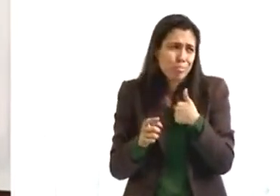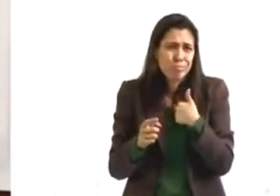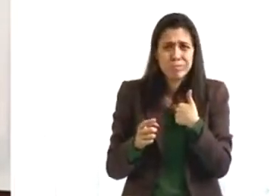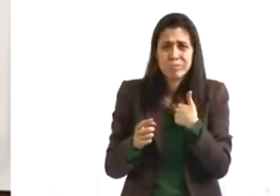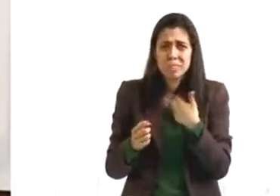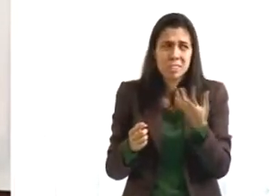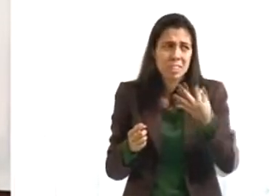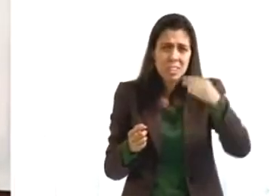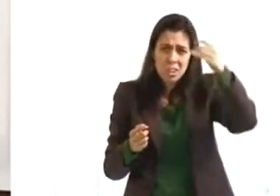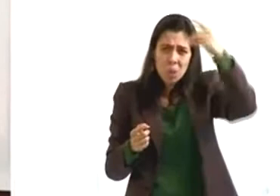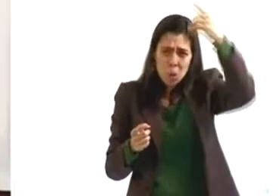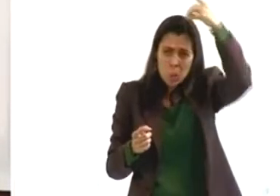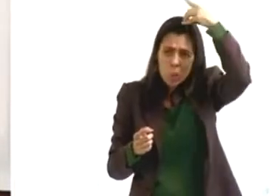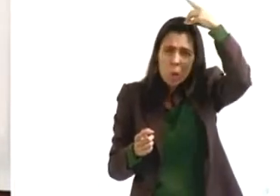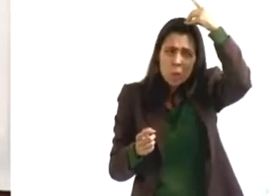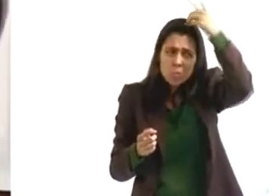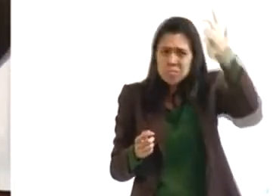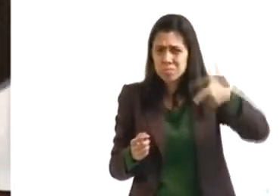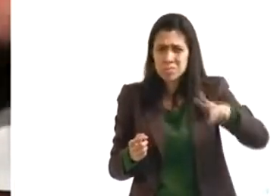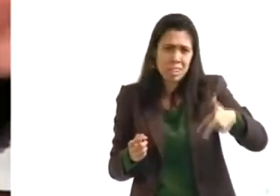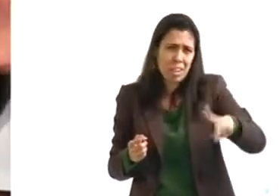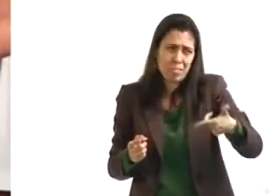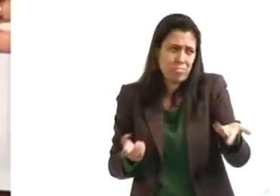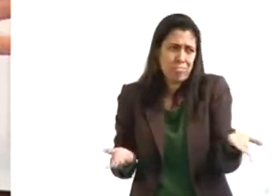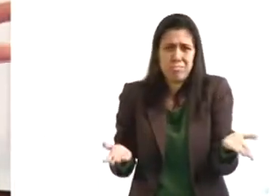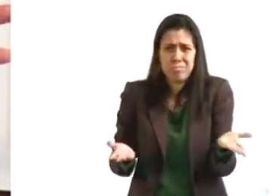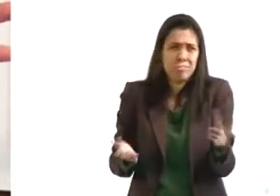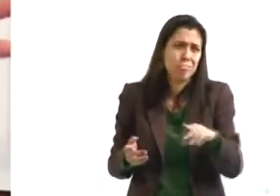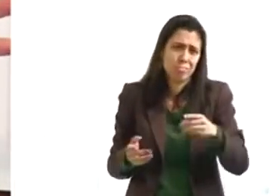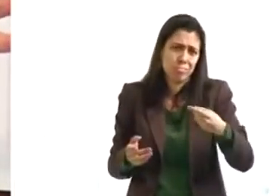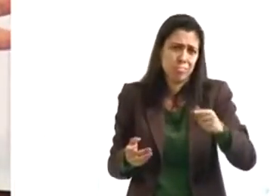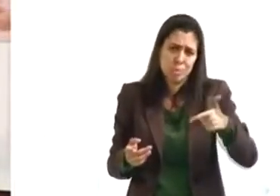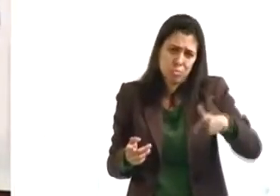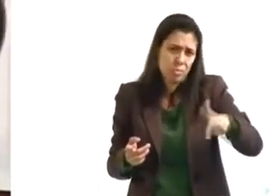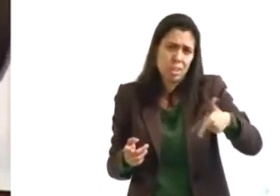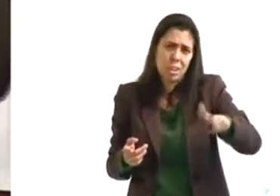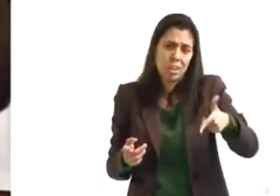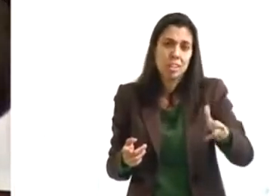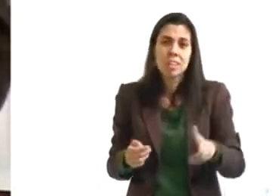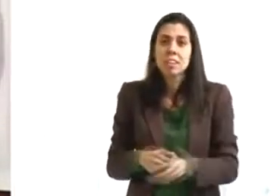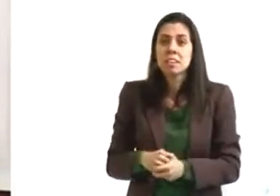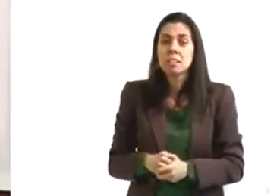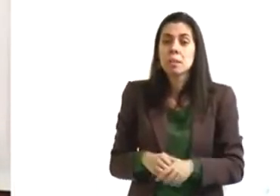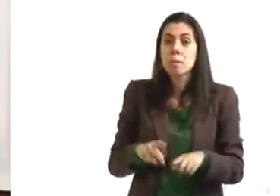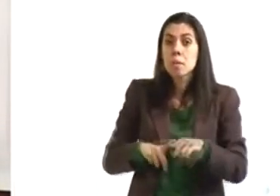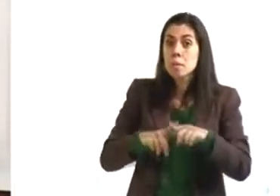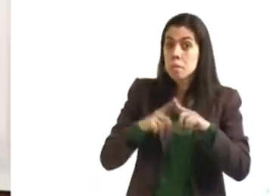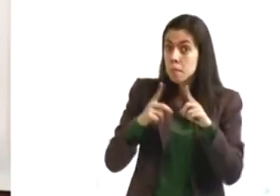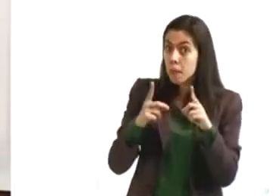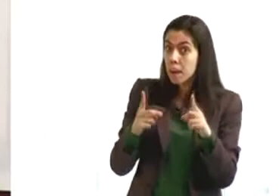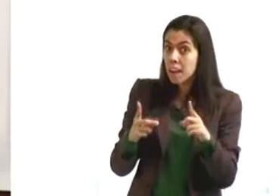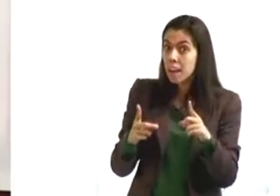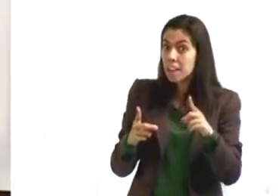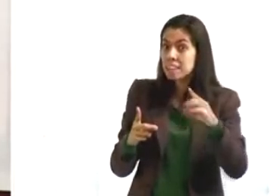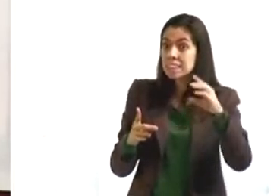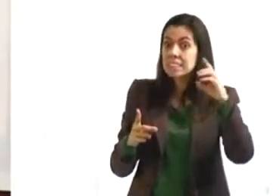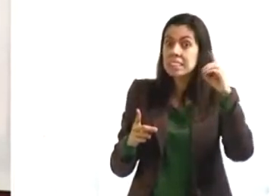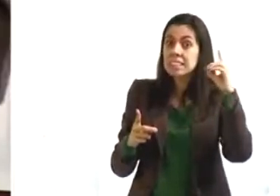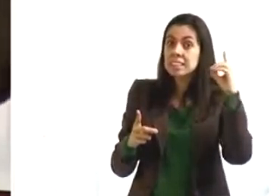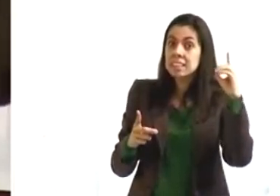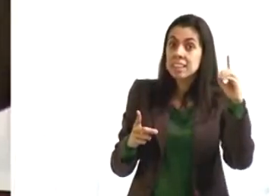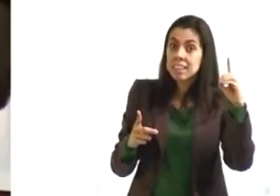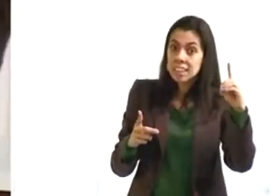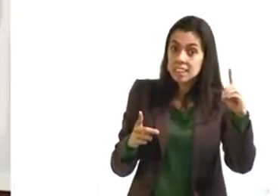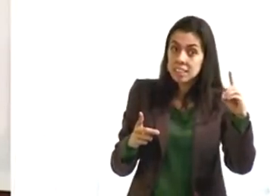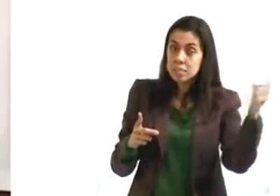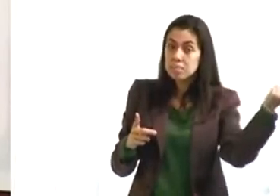Senhor chamou alguns para pastores, mestres, evangelistas. Mas o ide do Senhor Jesus, fazer discípulos, é uma